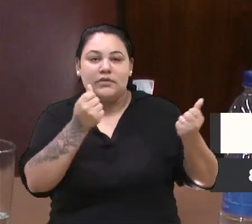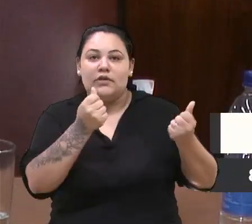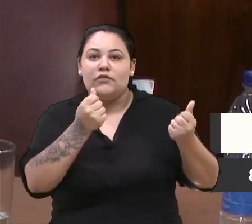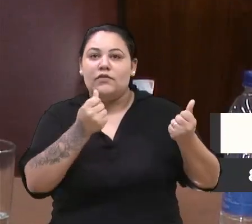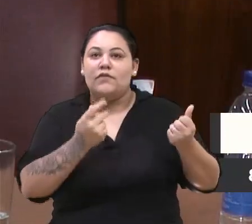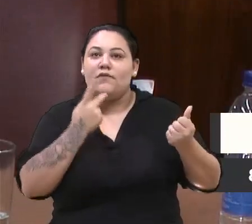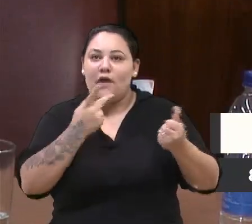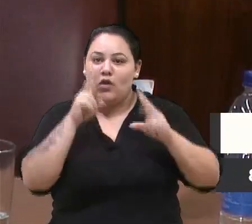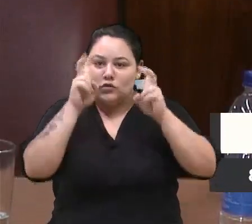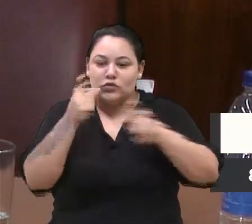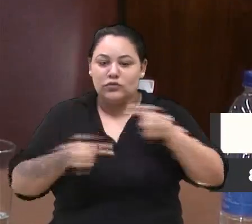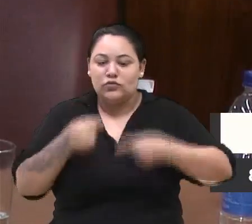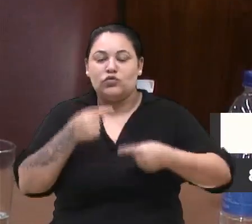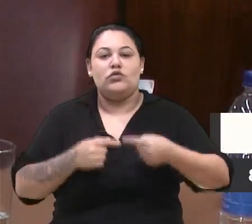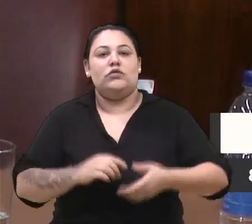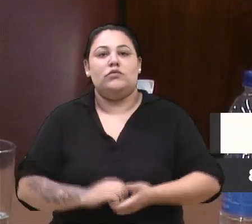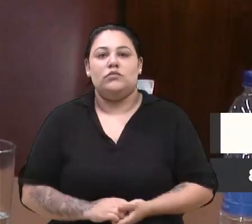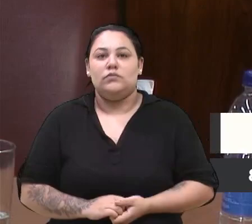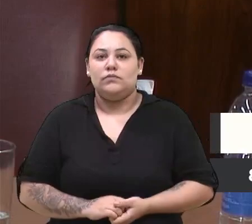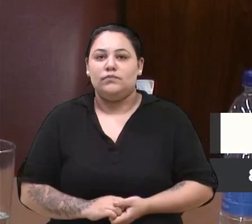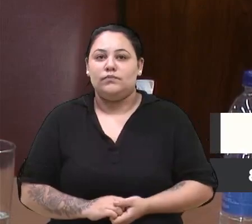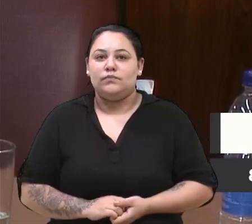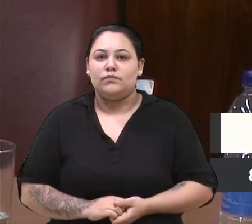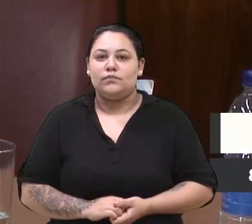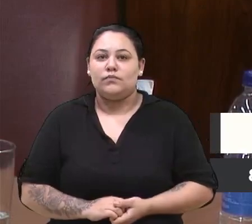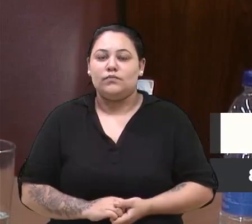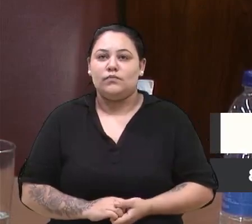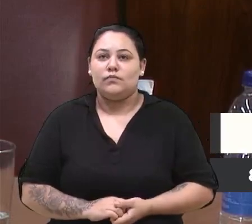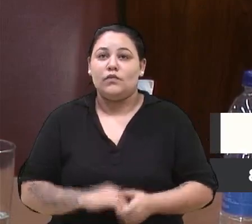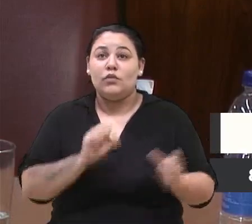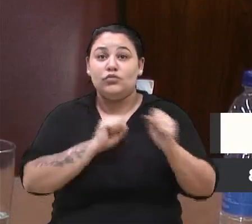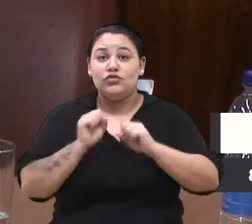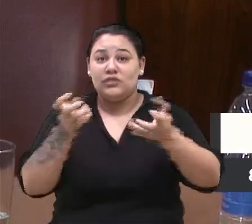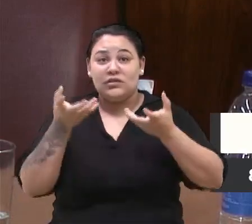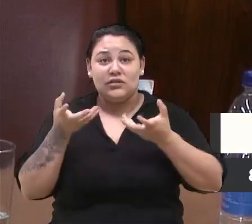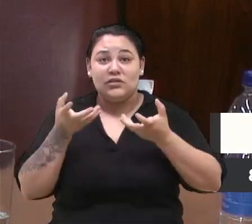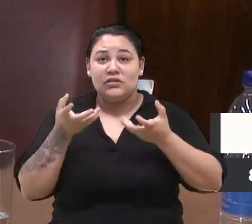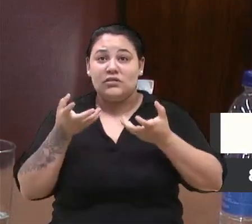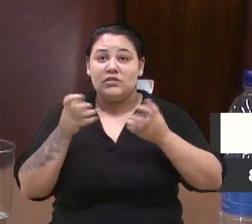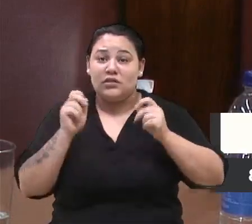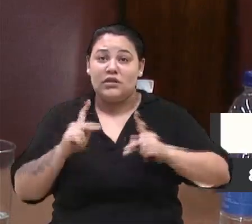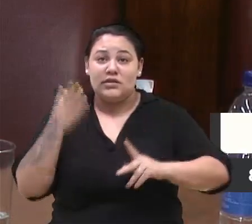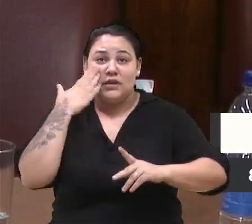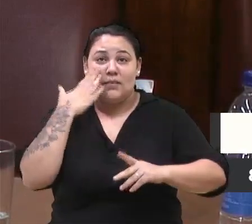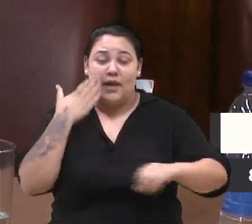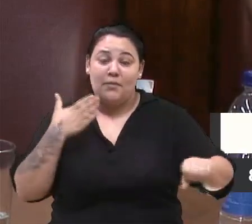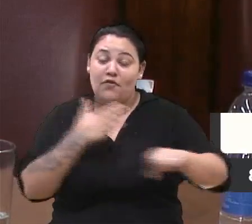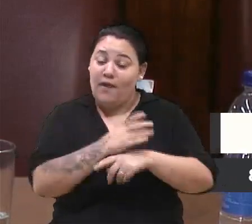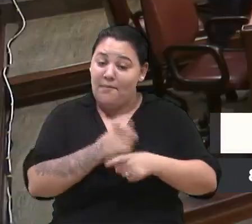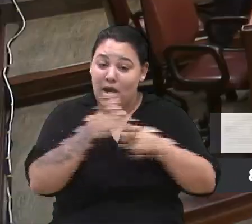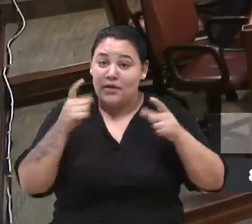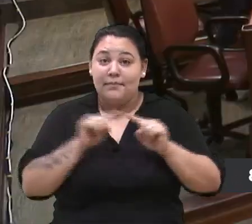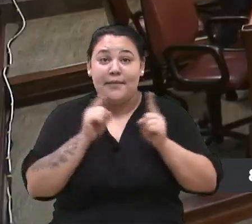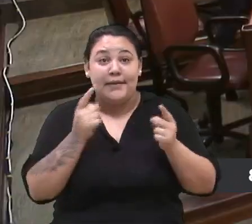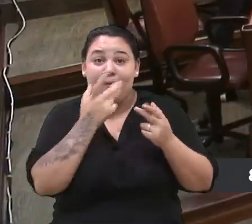discutindo. Nós podíamos, quem sabe, aprovar esse projeto por unanimidade, né? Mas parece que tem gente que não quer.